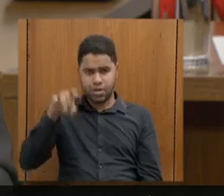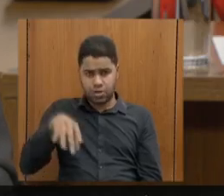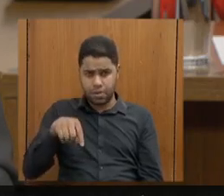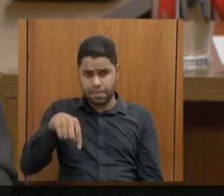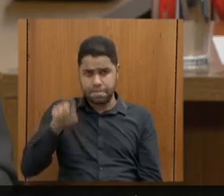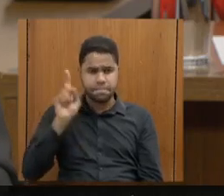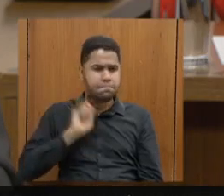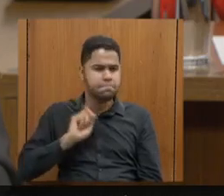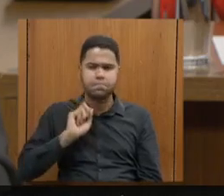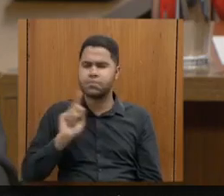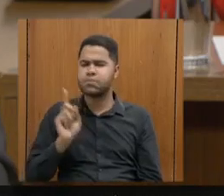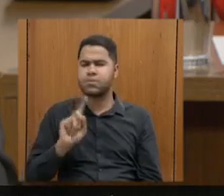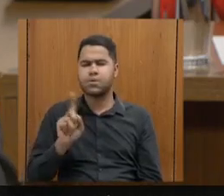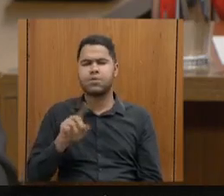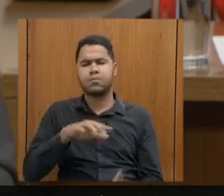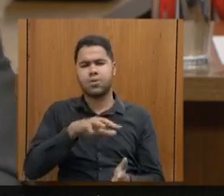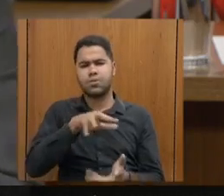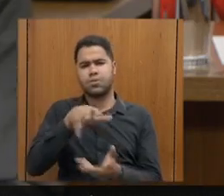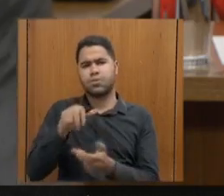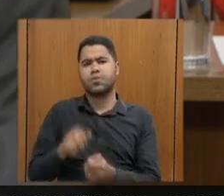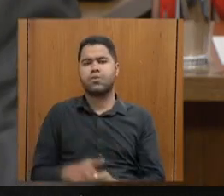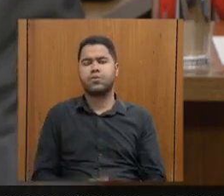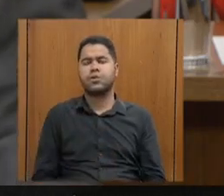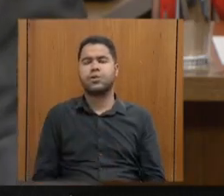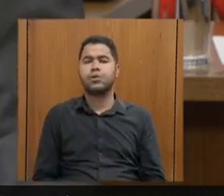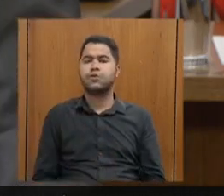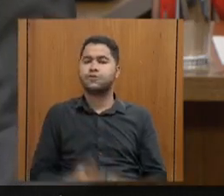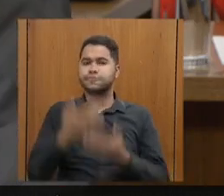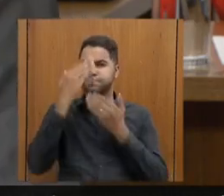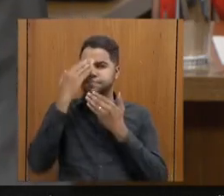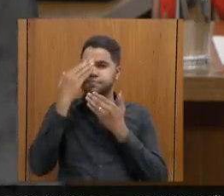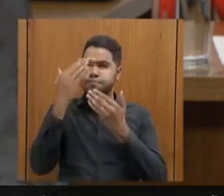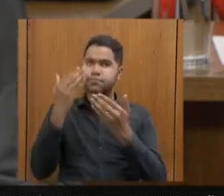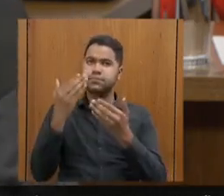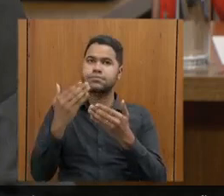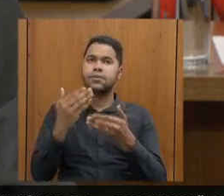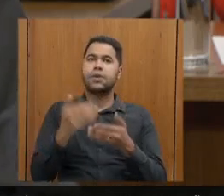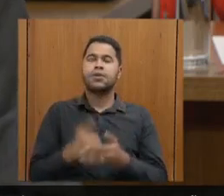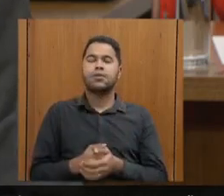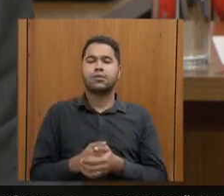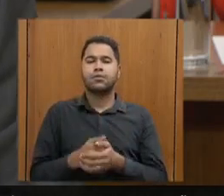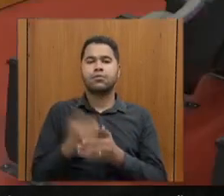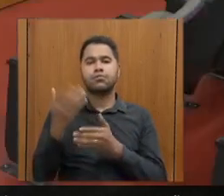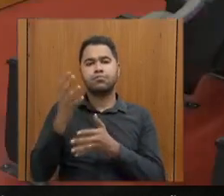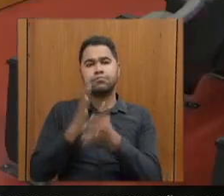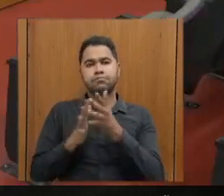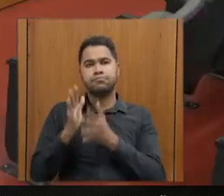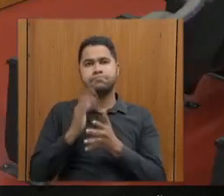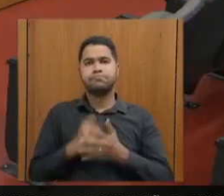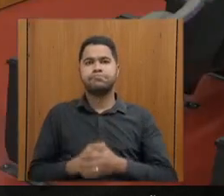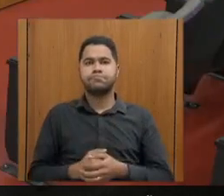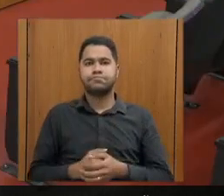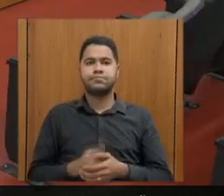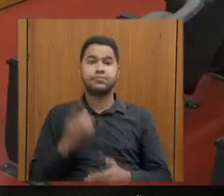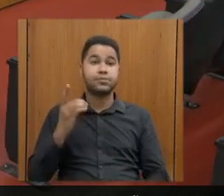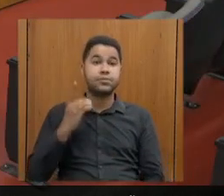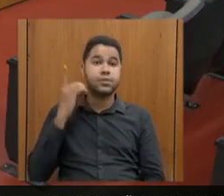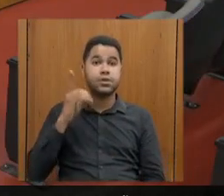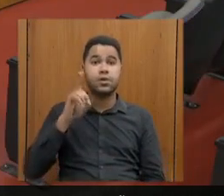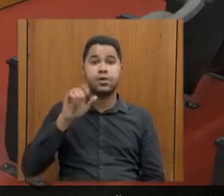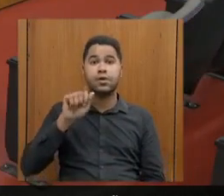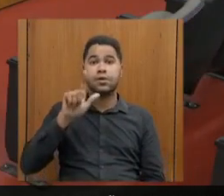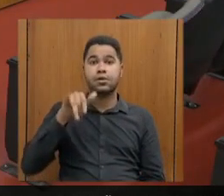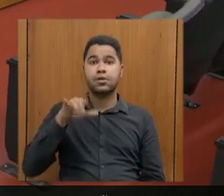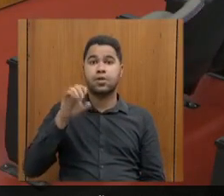para Minas como em nível Mundial então me diz uma Obrigado aí pelos comentários 1 o deputado Dalmo